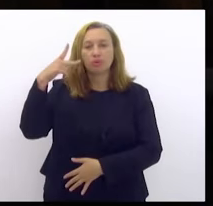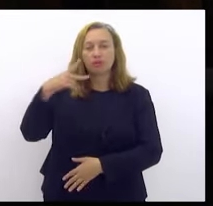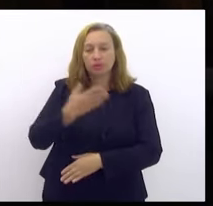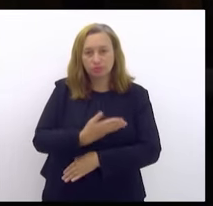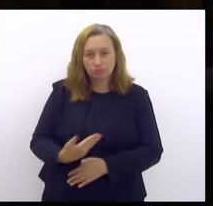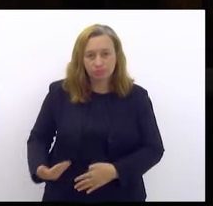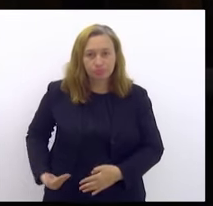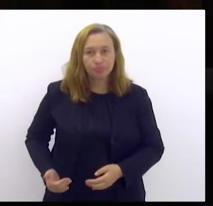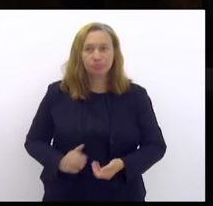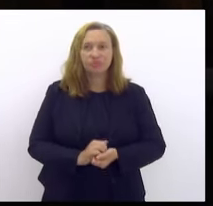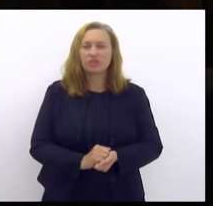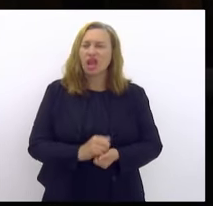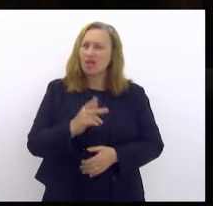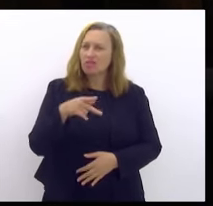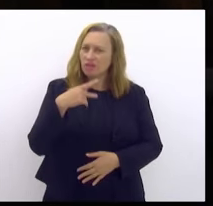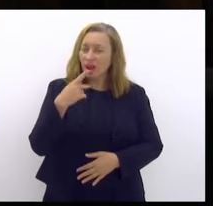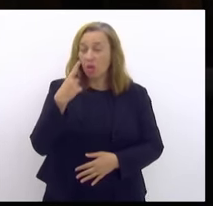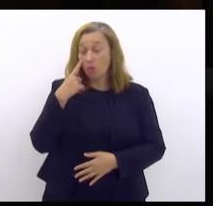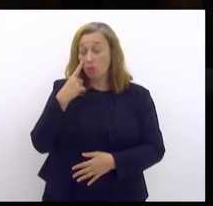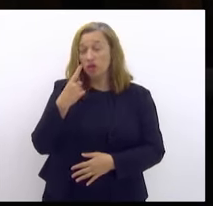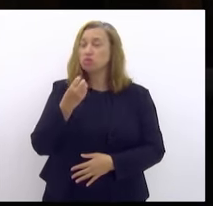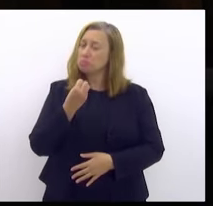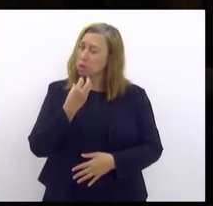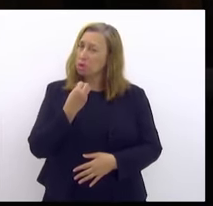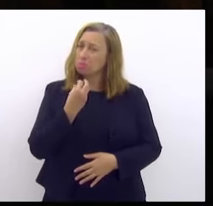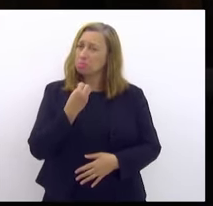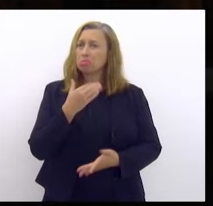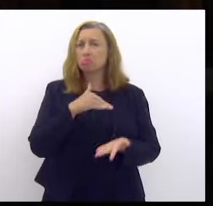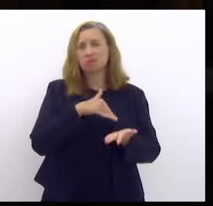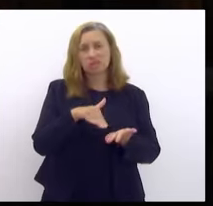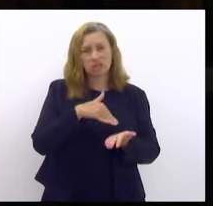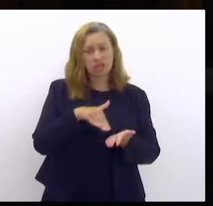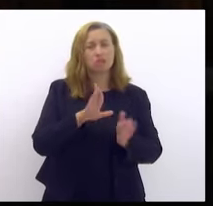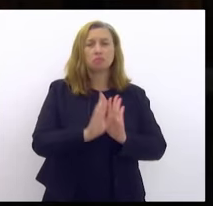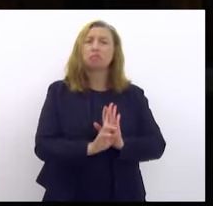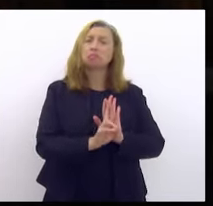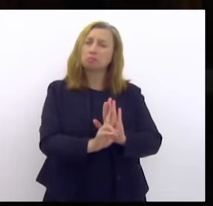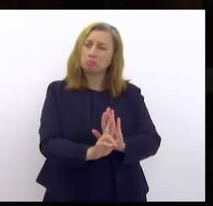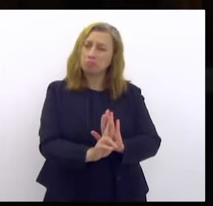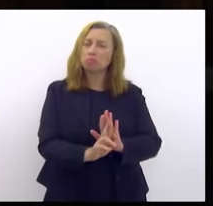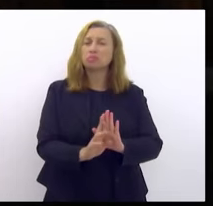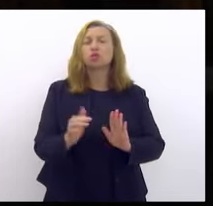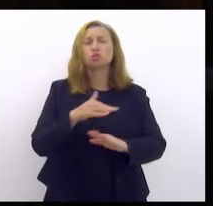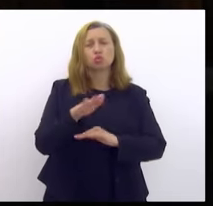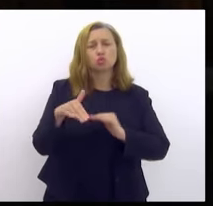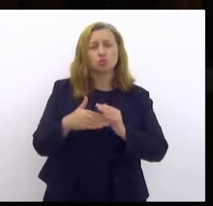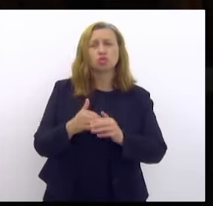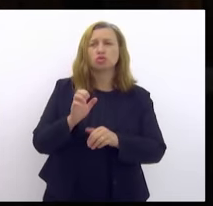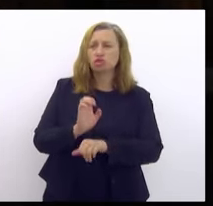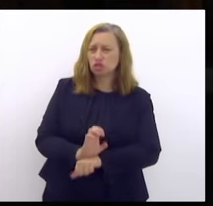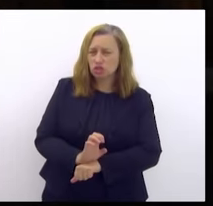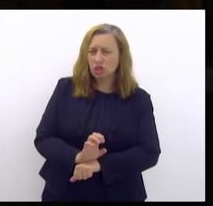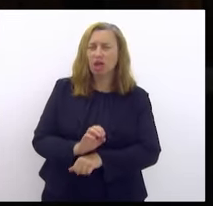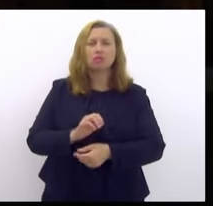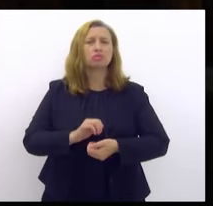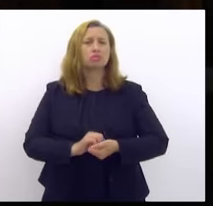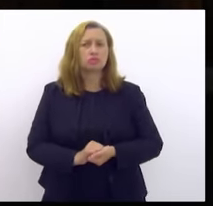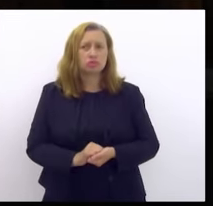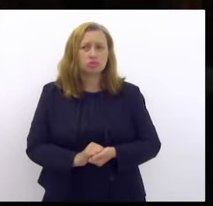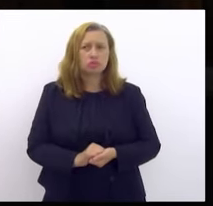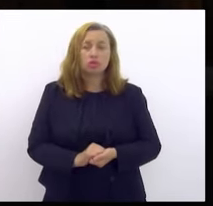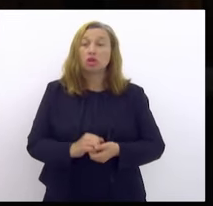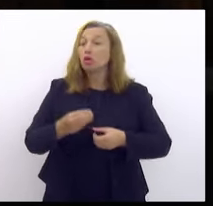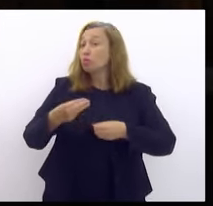públicas. Dizer que vejo com muito bons olhos secretarias de representação, todo o estado, toda a grande metrópole,